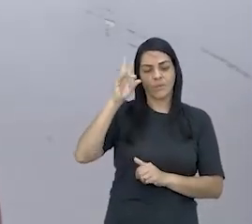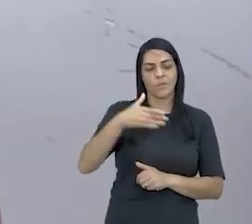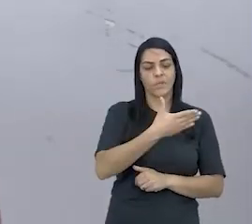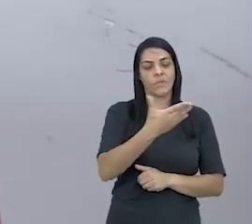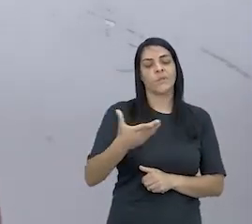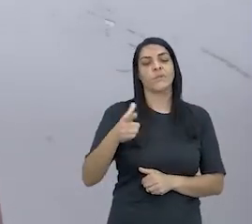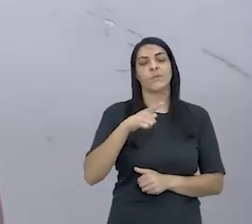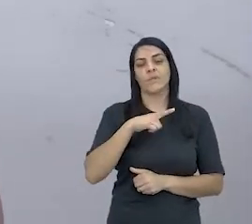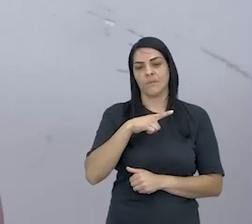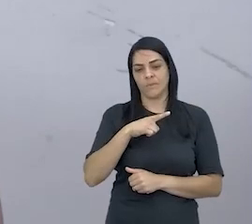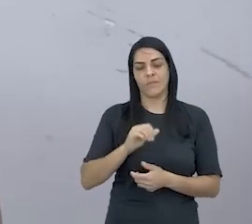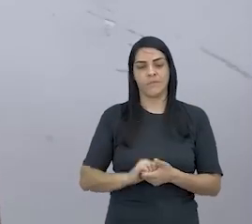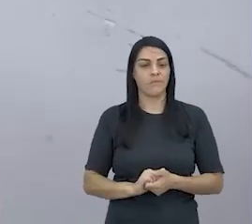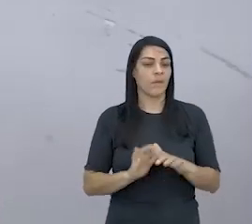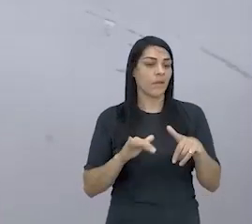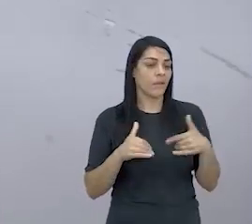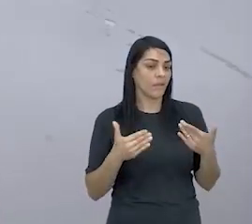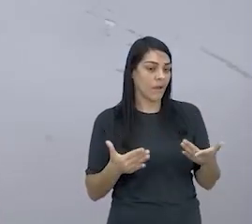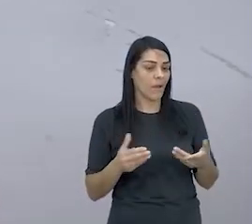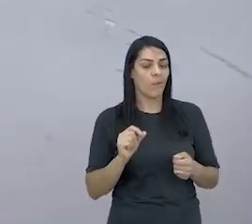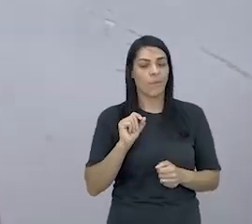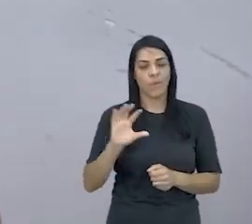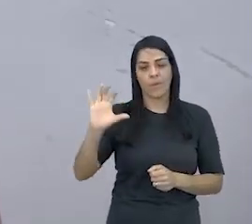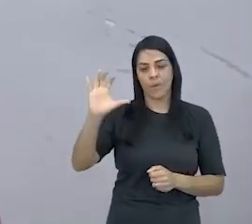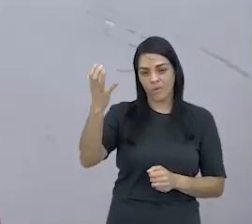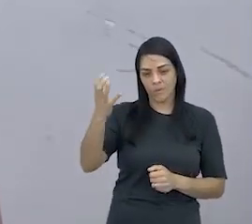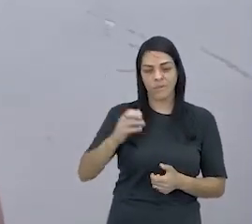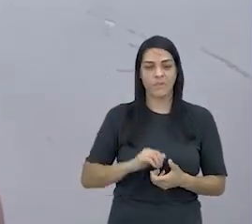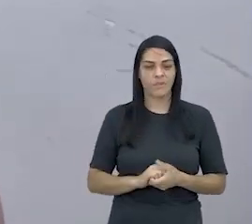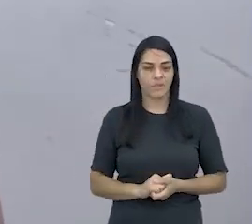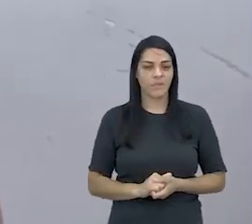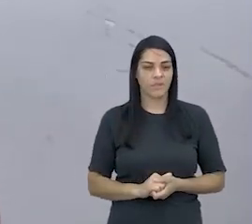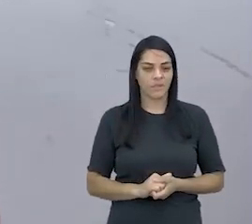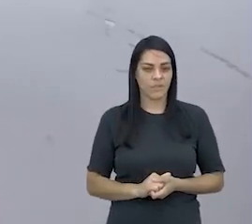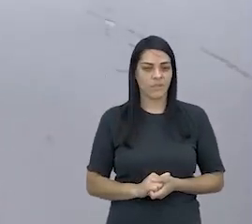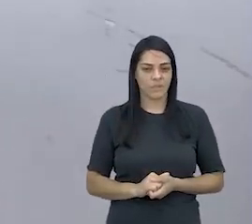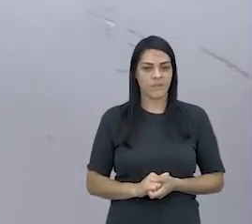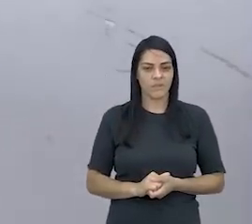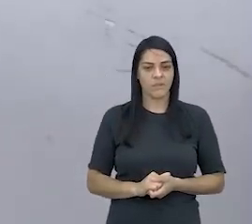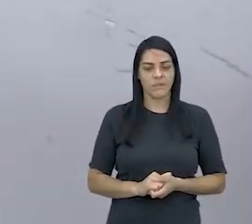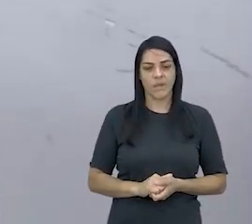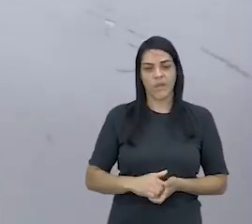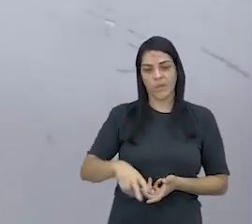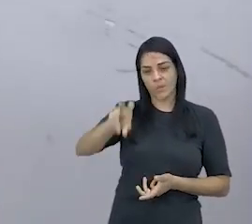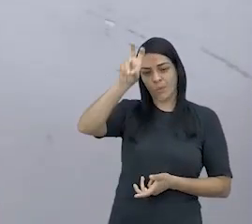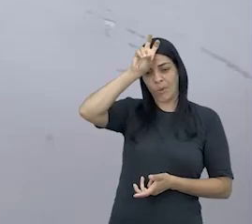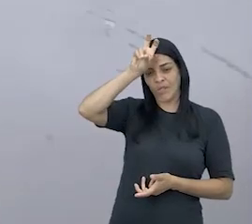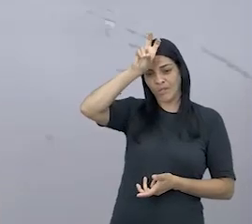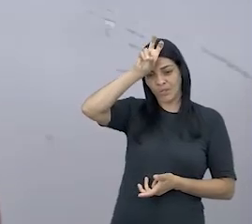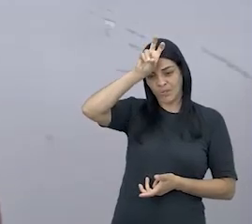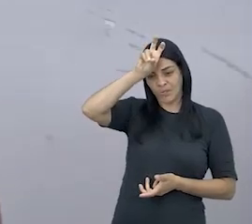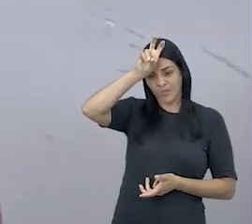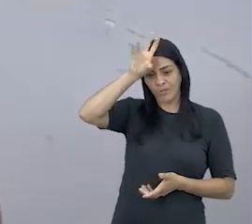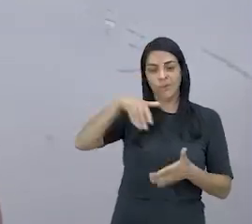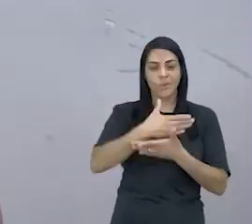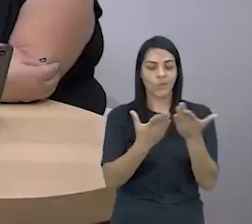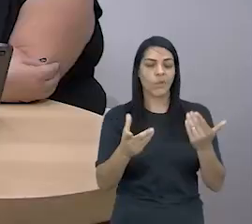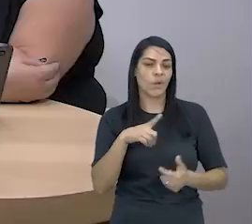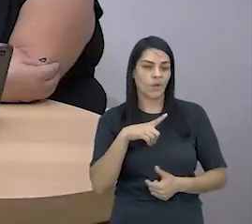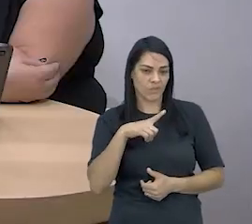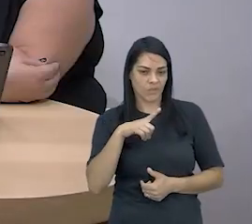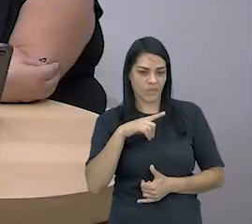tem. Provavelmente, né, veio mais do Egito, então a gente tem esse jogo